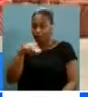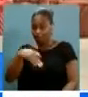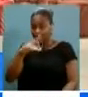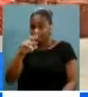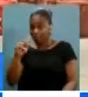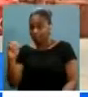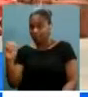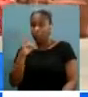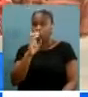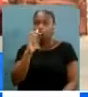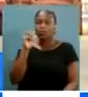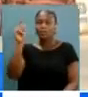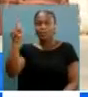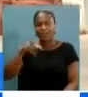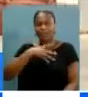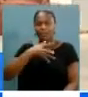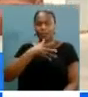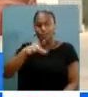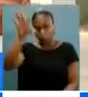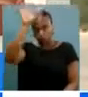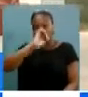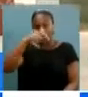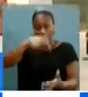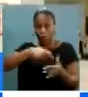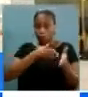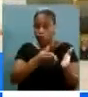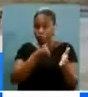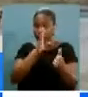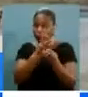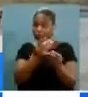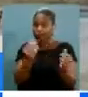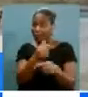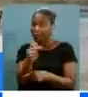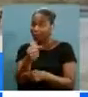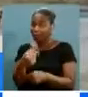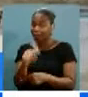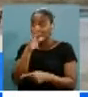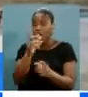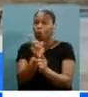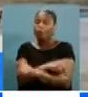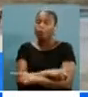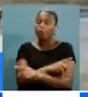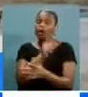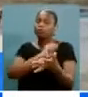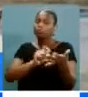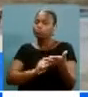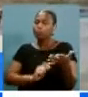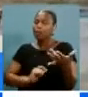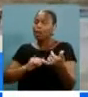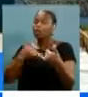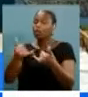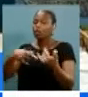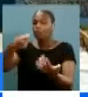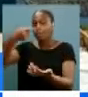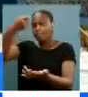que o Estado entra para compensar caso os resultados forem negativos. No caso contrário, as rendas serão